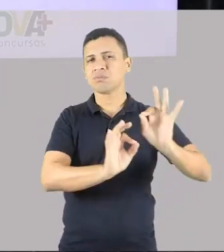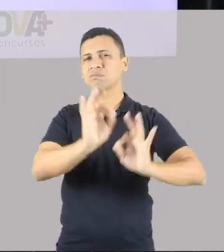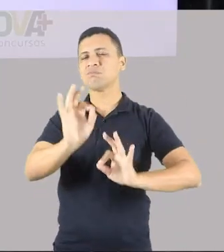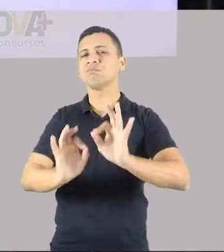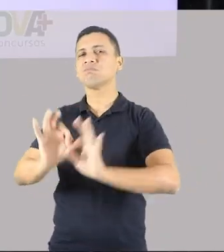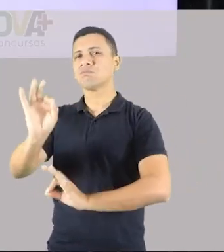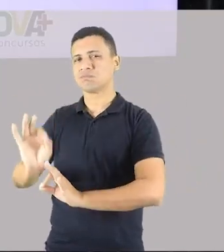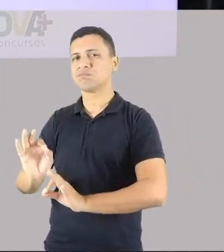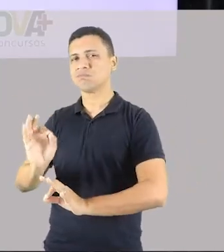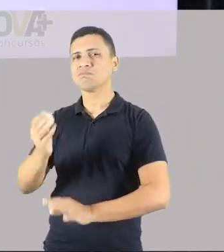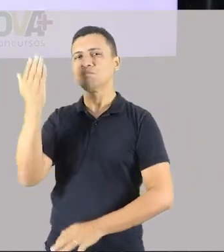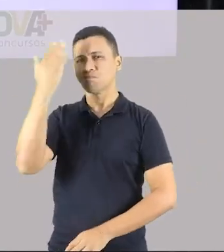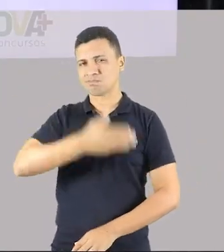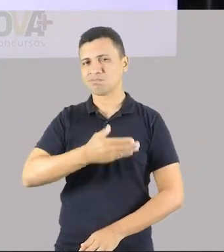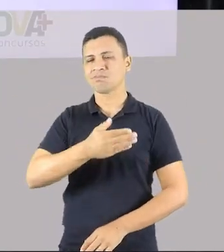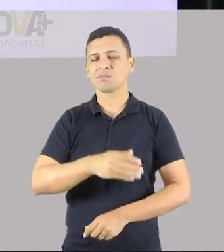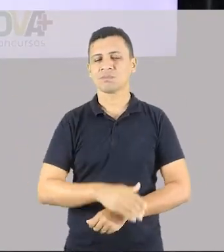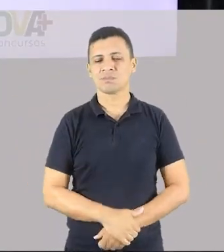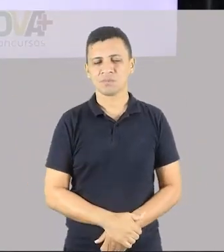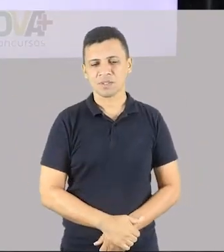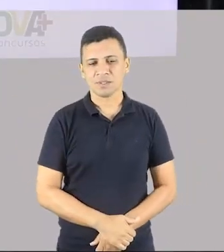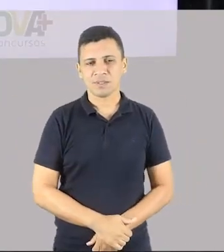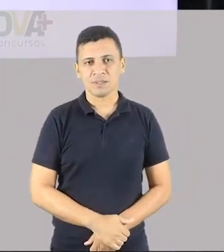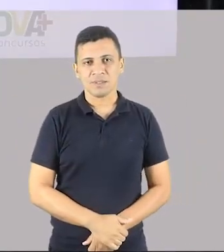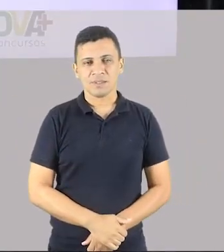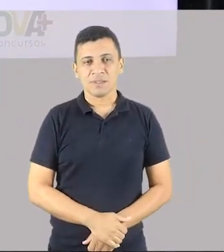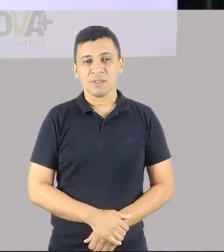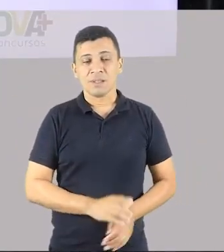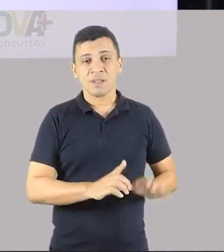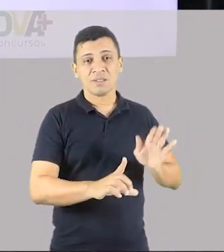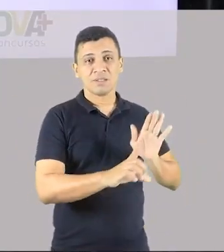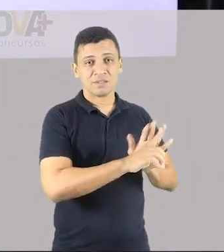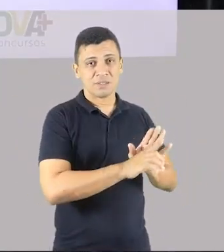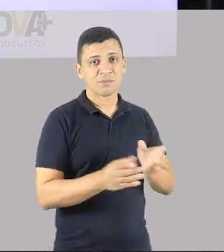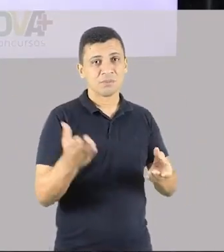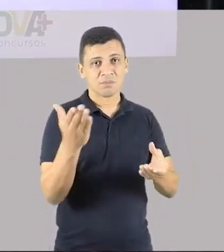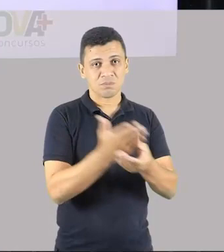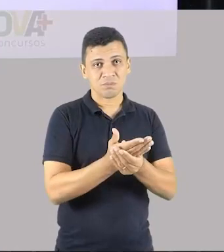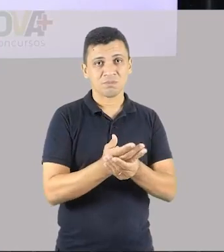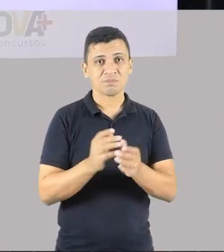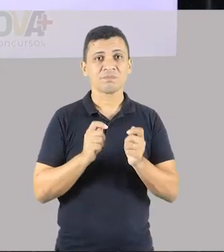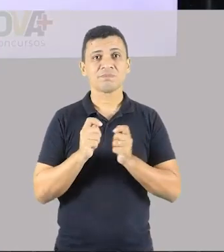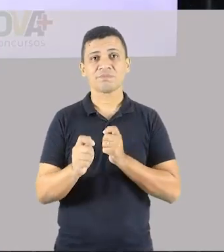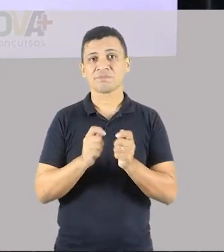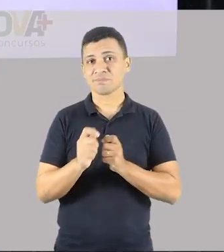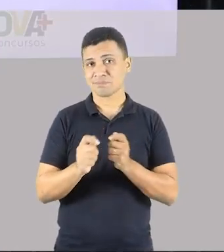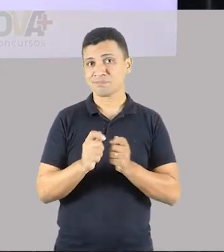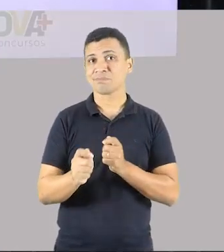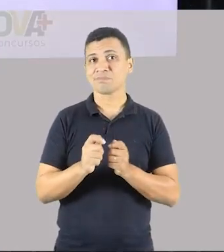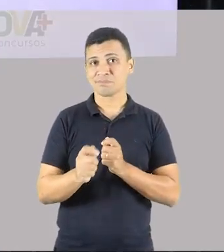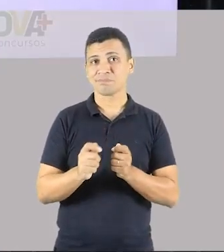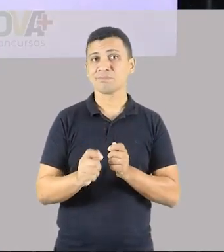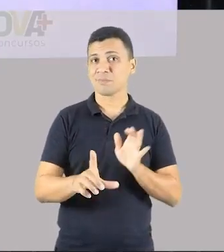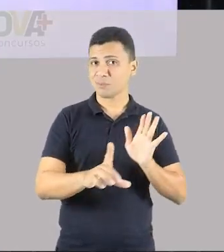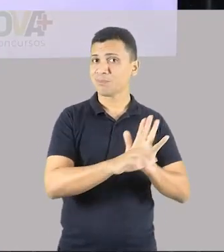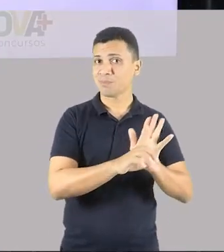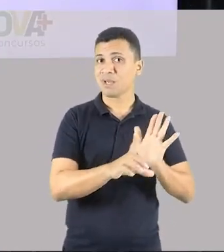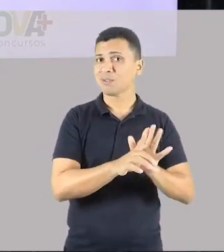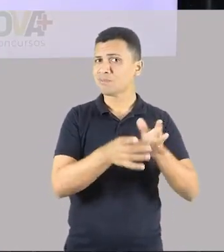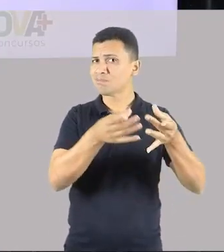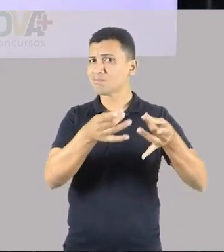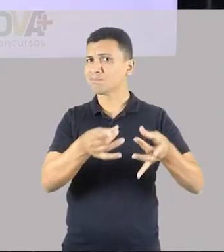o direito vai se concretizar. Quando a gente fala da lei de processo administrativo, é uma lei específica que